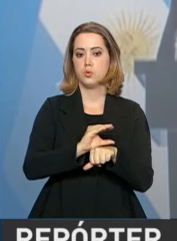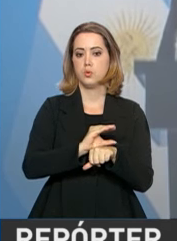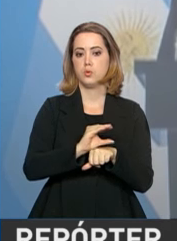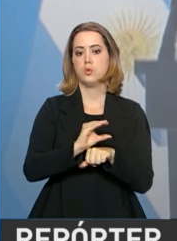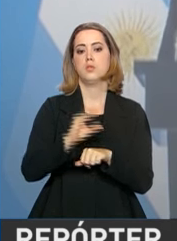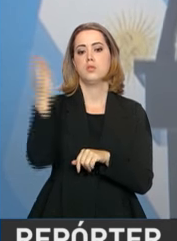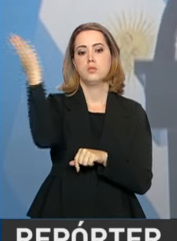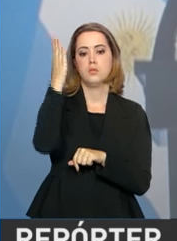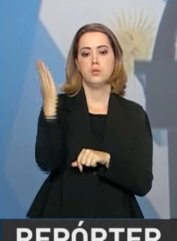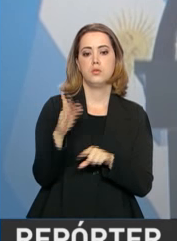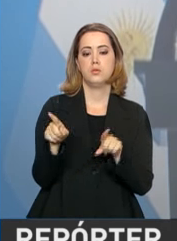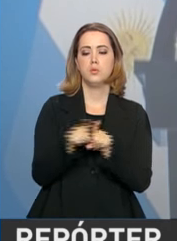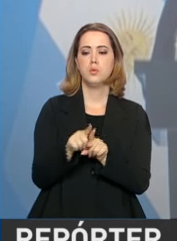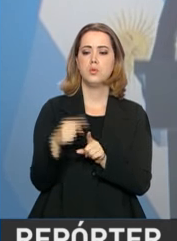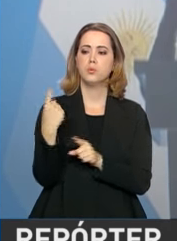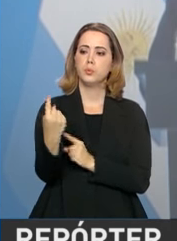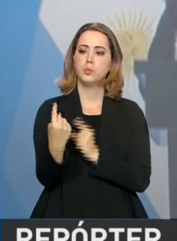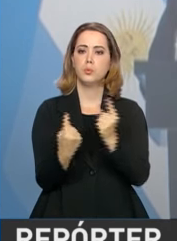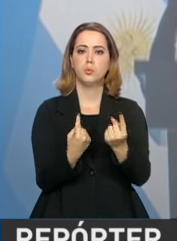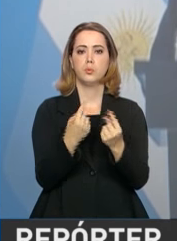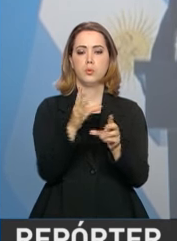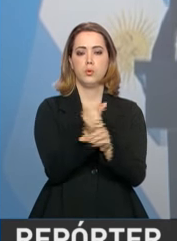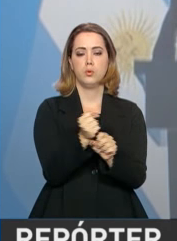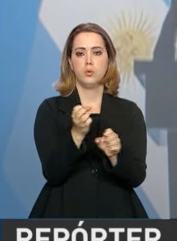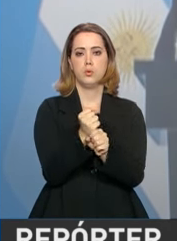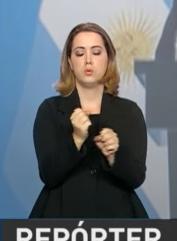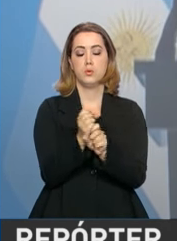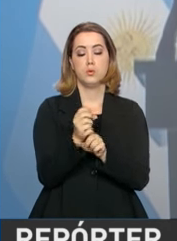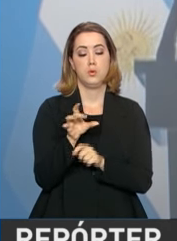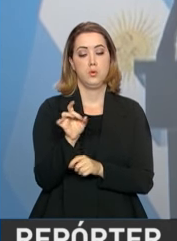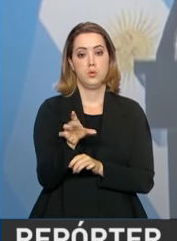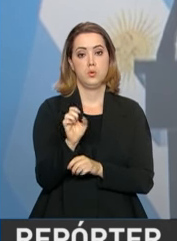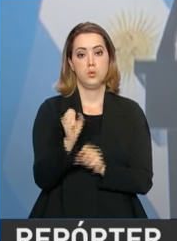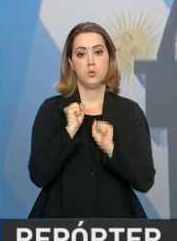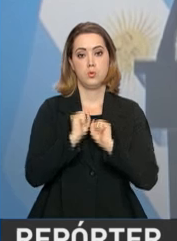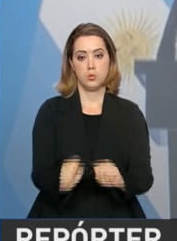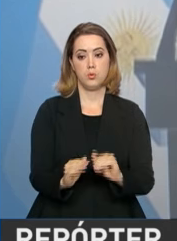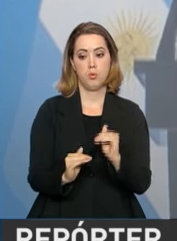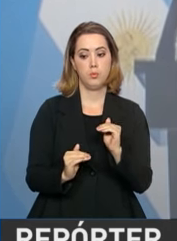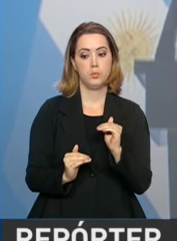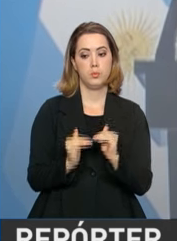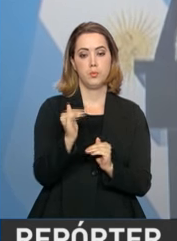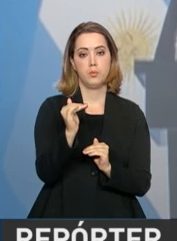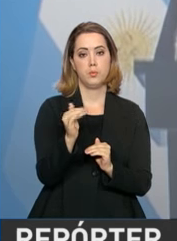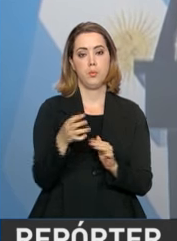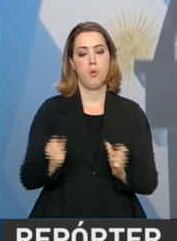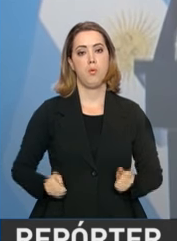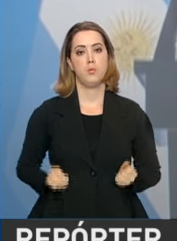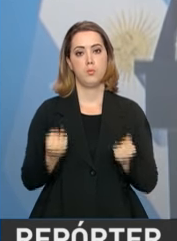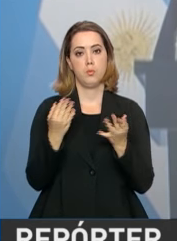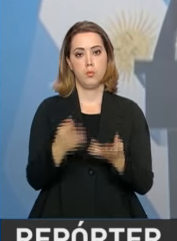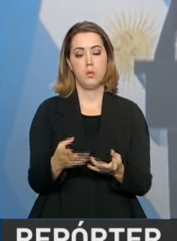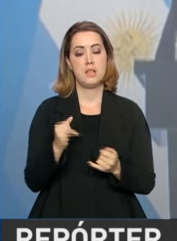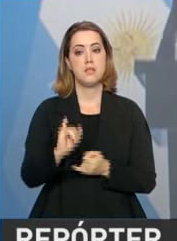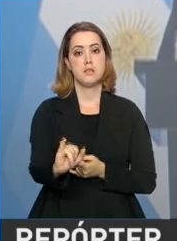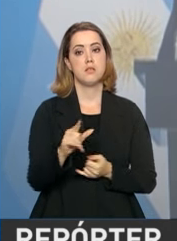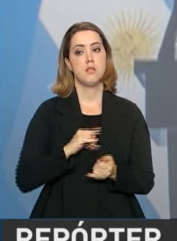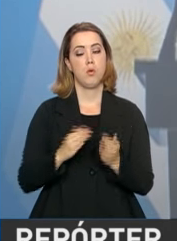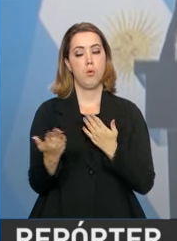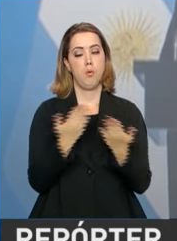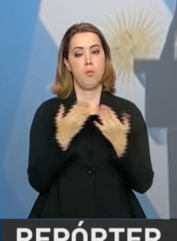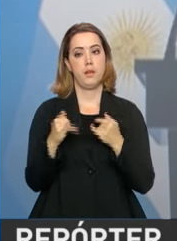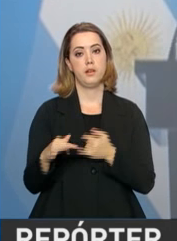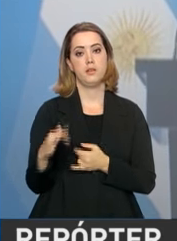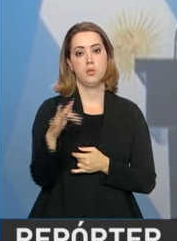de que a cada orçamento você só pode aumentar as despesas pela inflação do ano